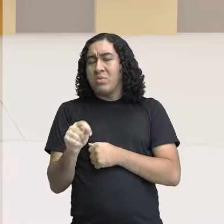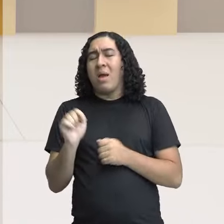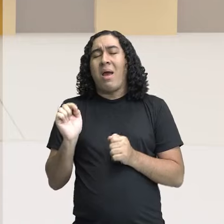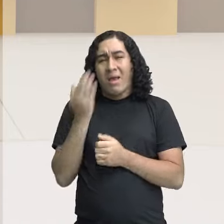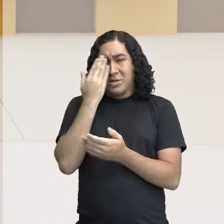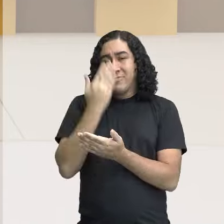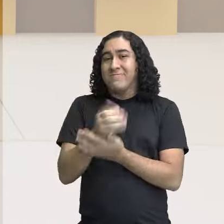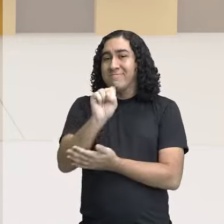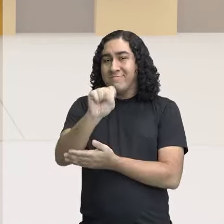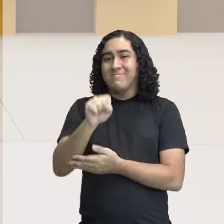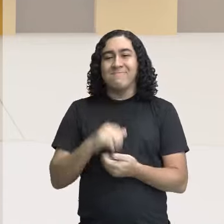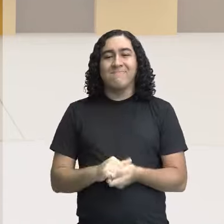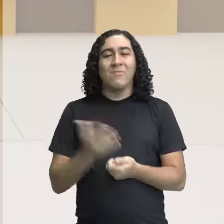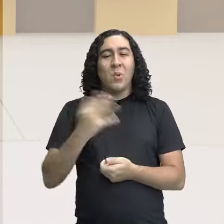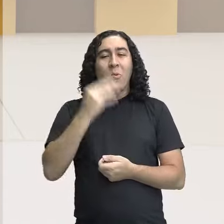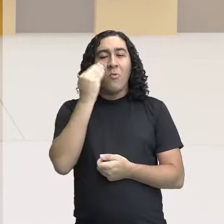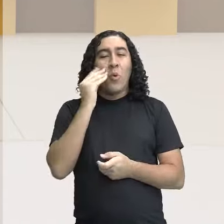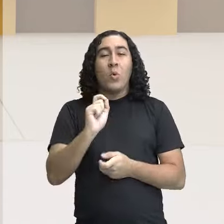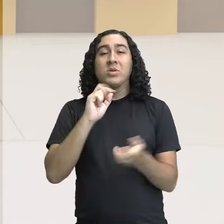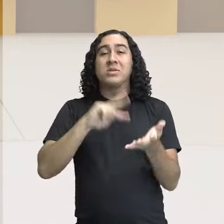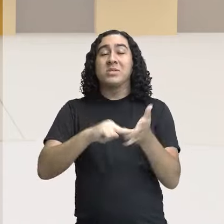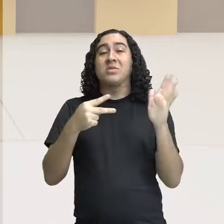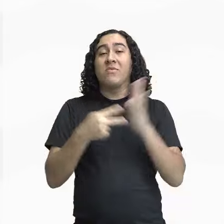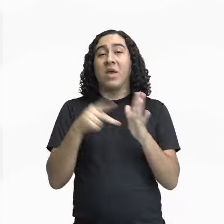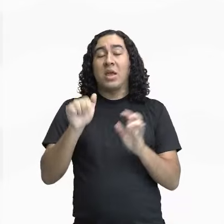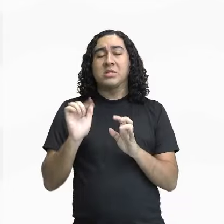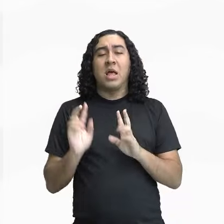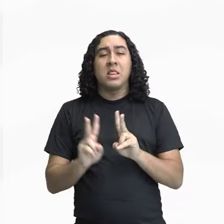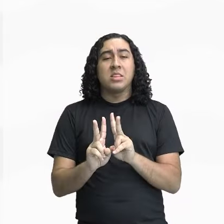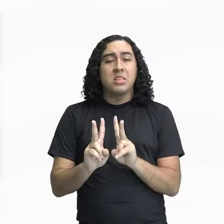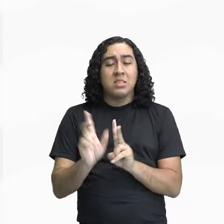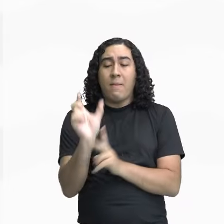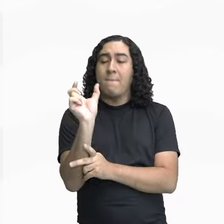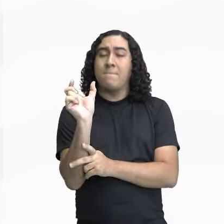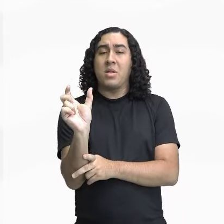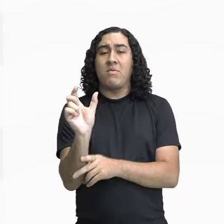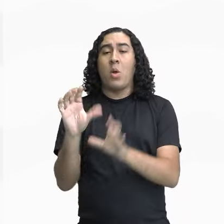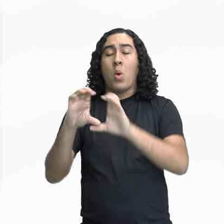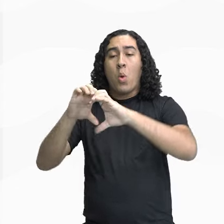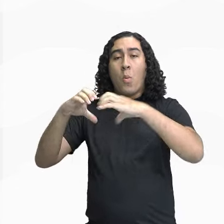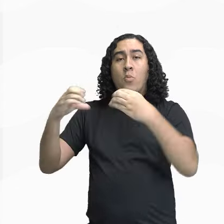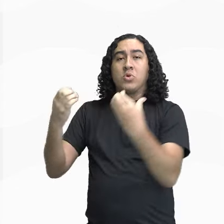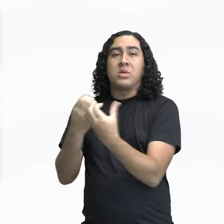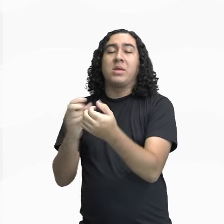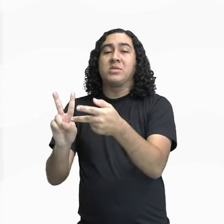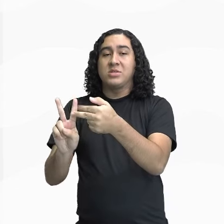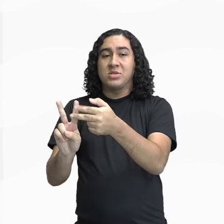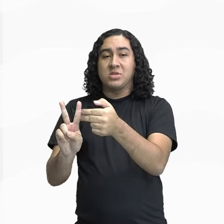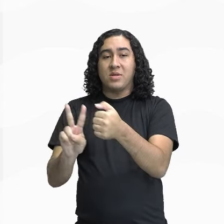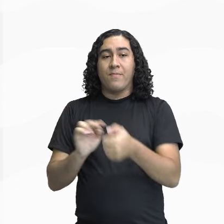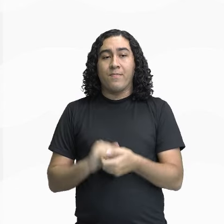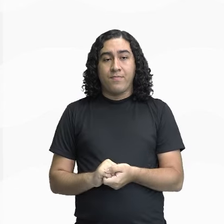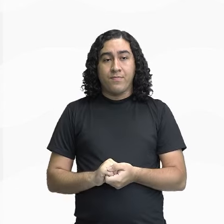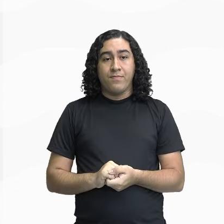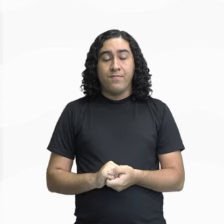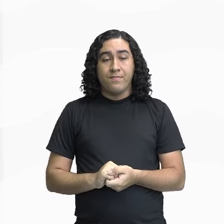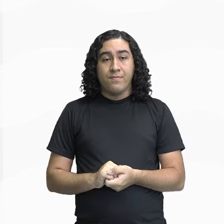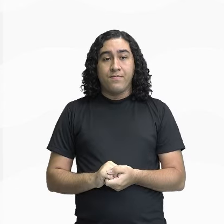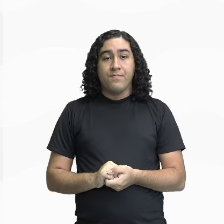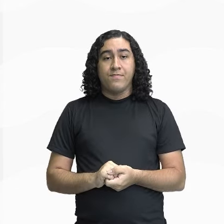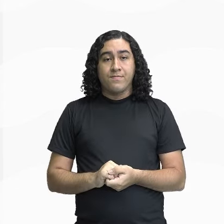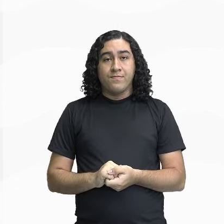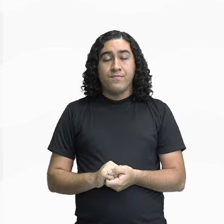Eu acredito que sim. Então, vamos ver aí o que significa esse termo, comunidades indígenas. Especificamente,